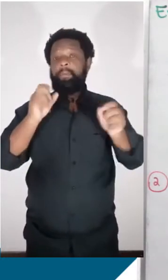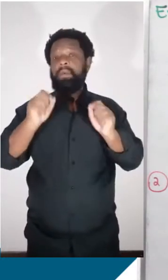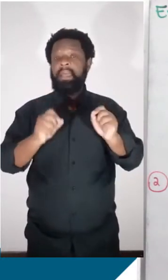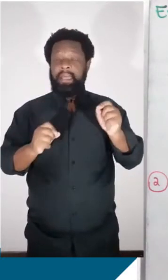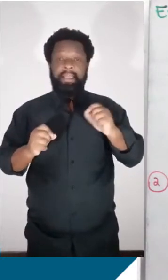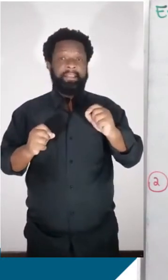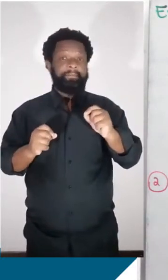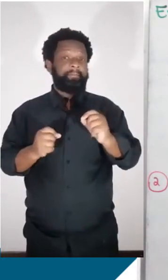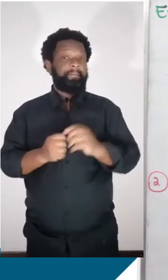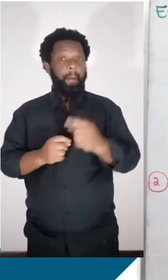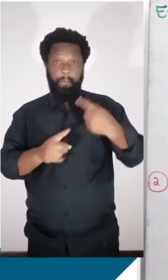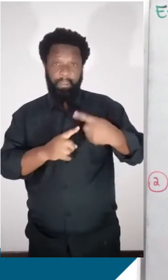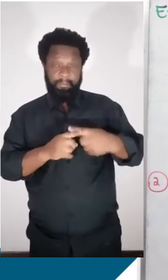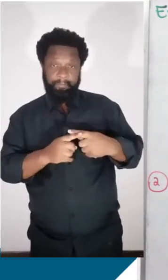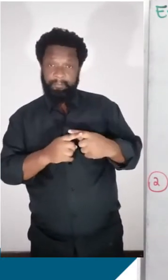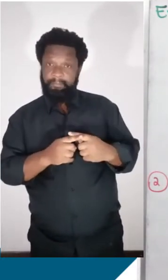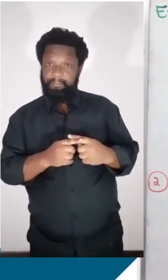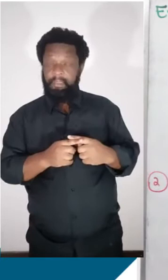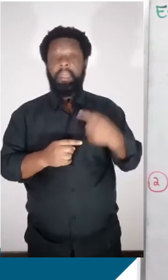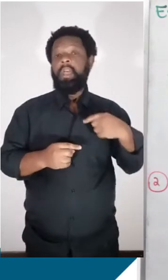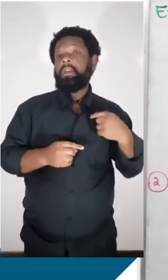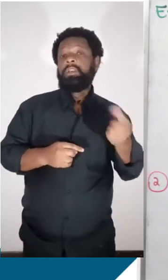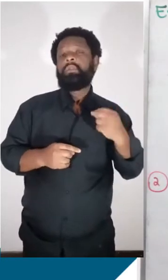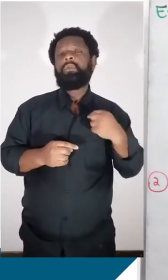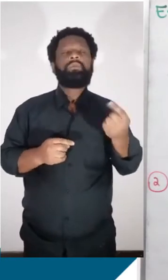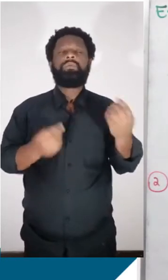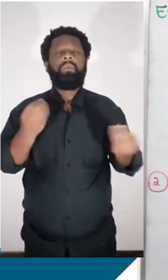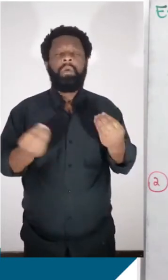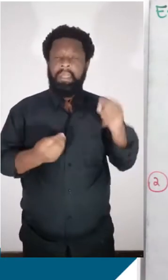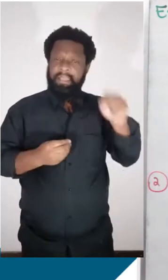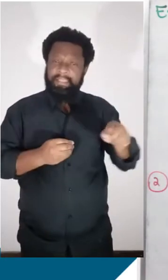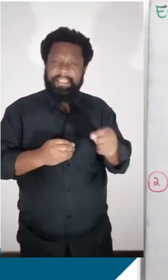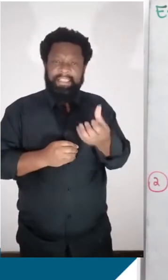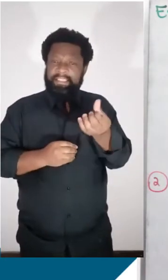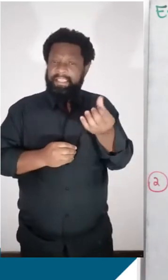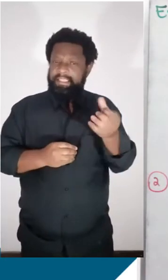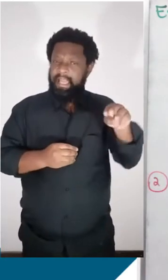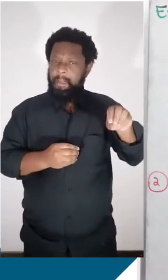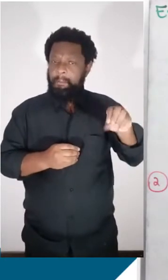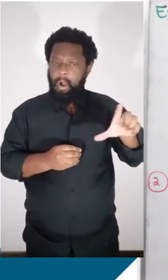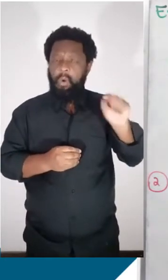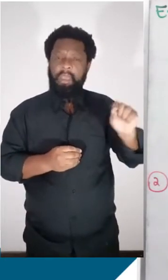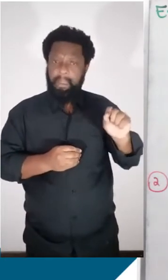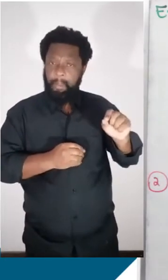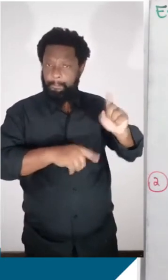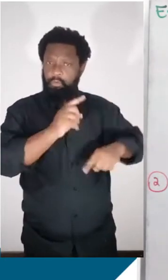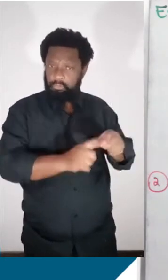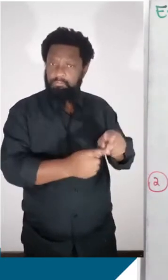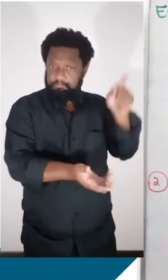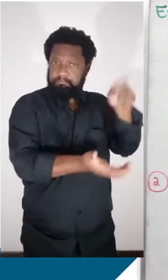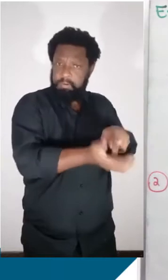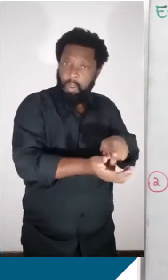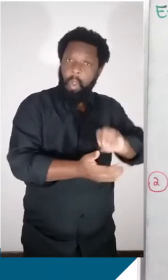perceber que essa questão é diferente. Por quê? Porque eu te questiono, esse 16 mol é o produto real ou